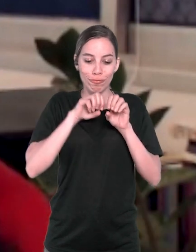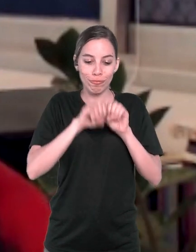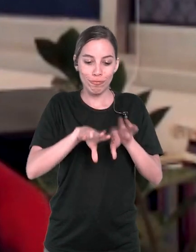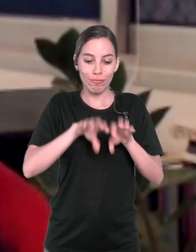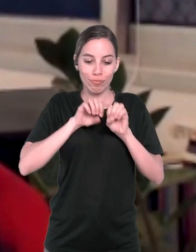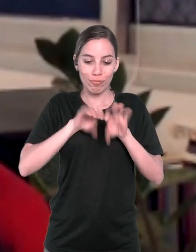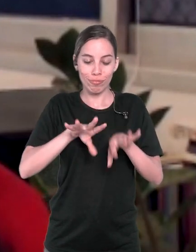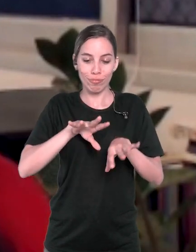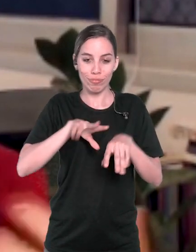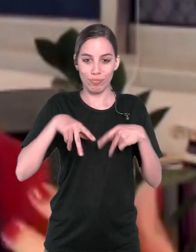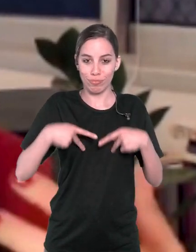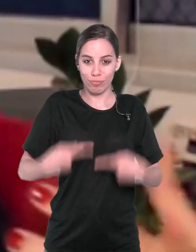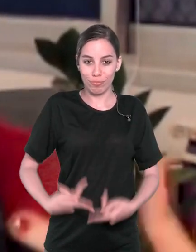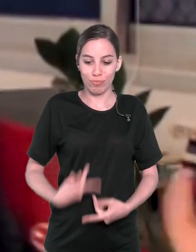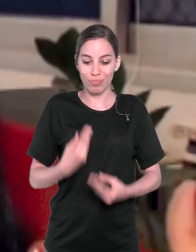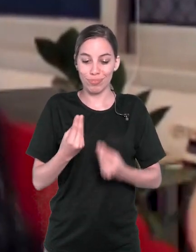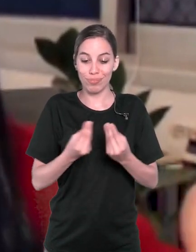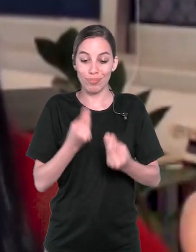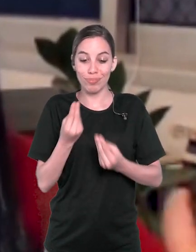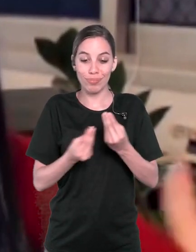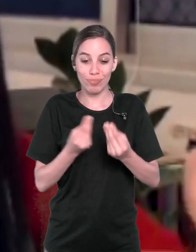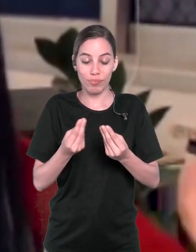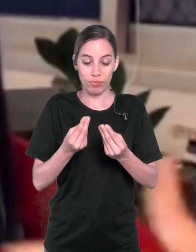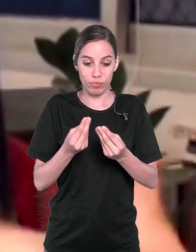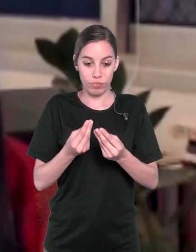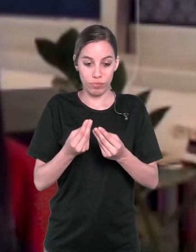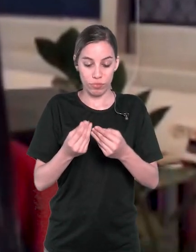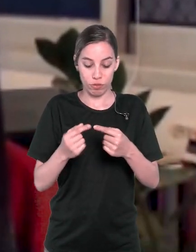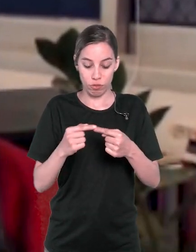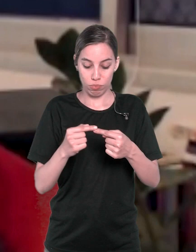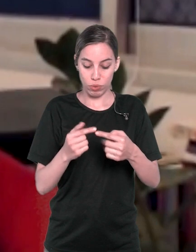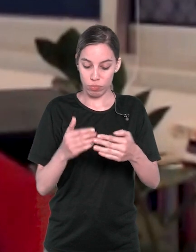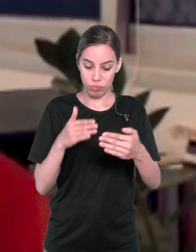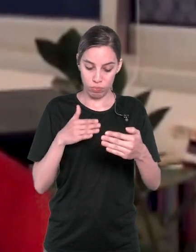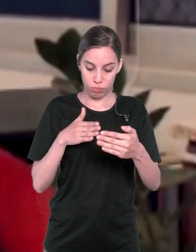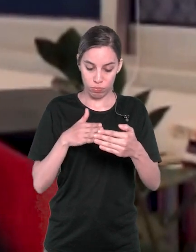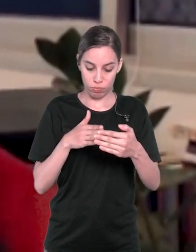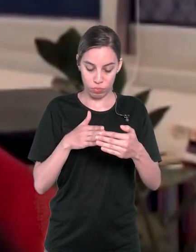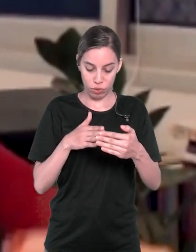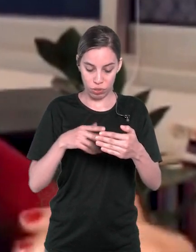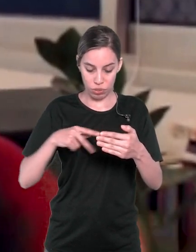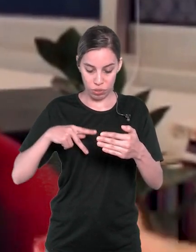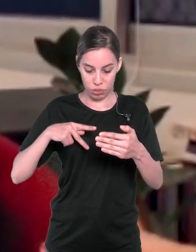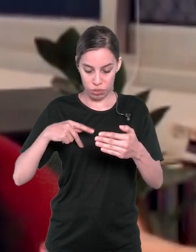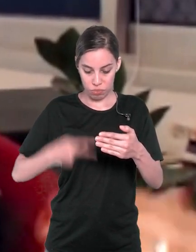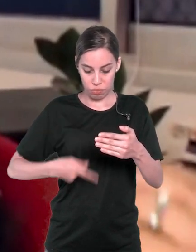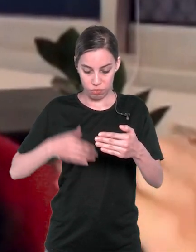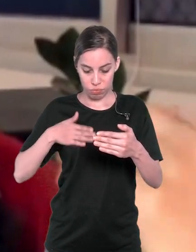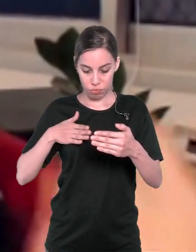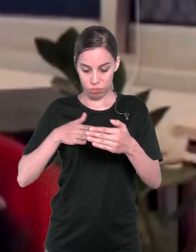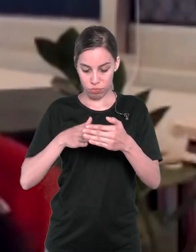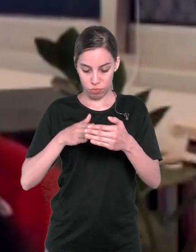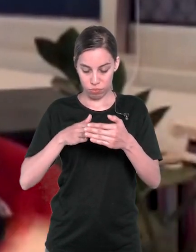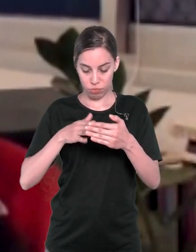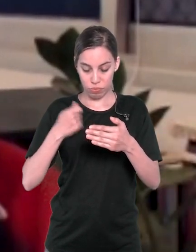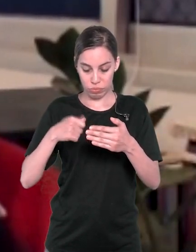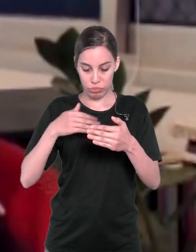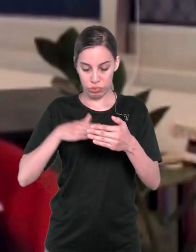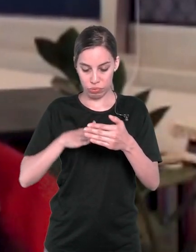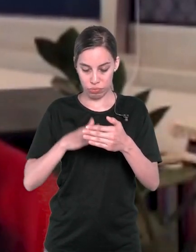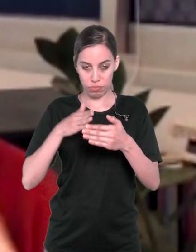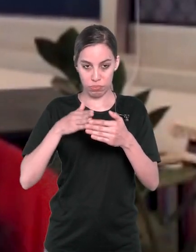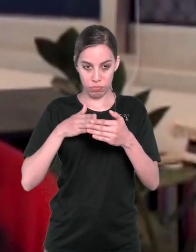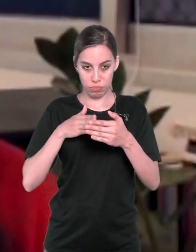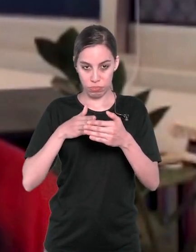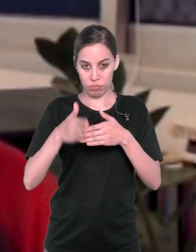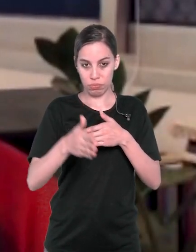ensinamento para os humanos, ultrapassar as fronteiras, sabe? No encontro